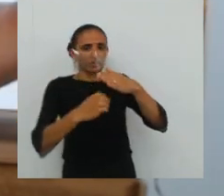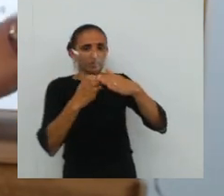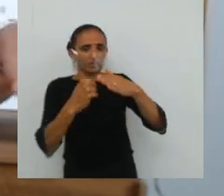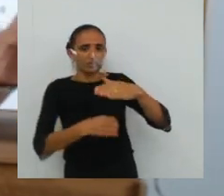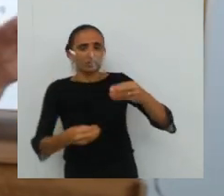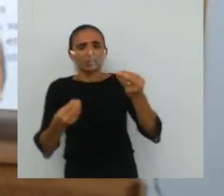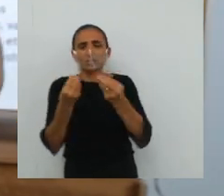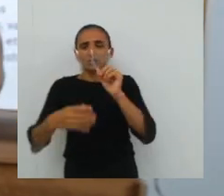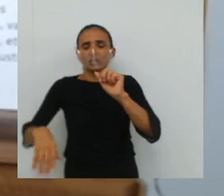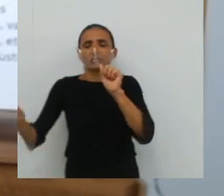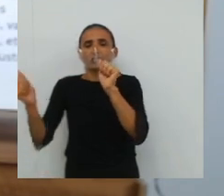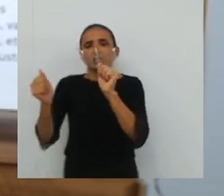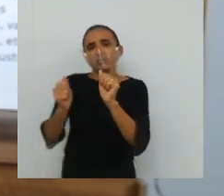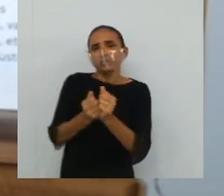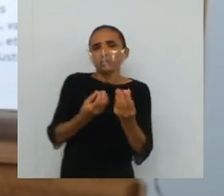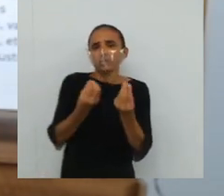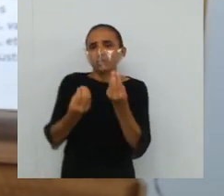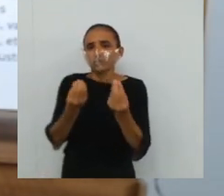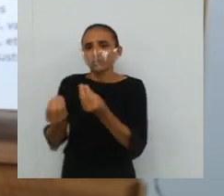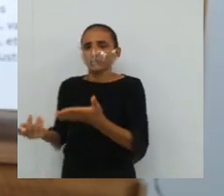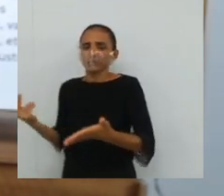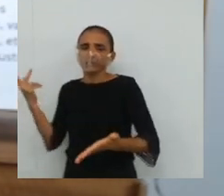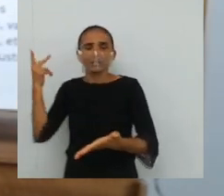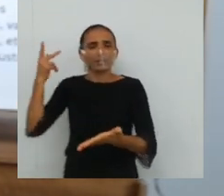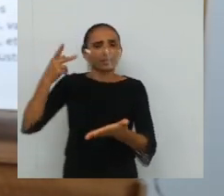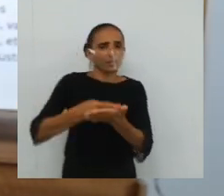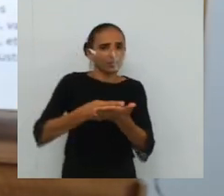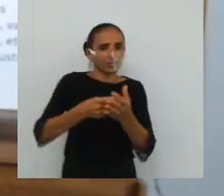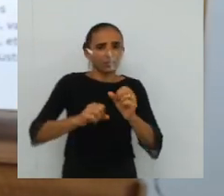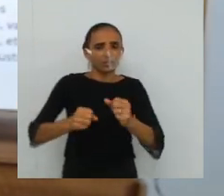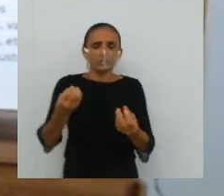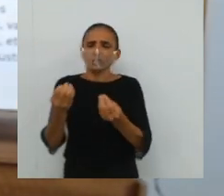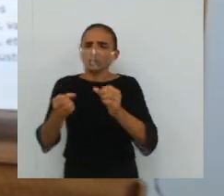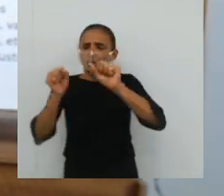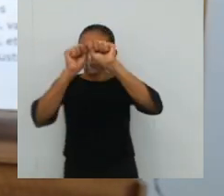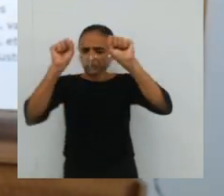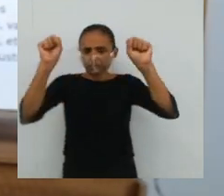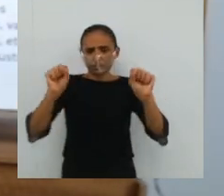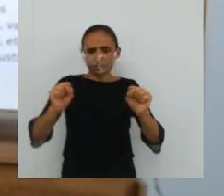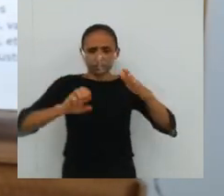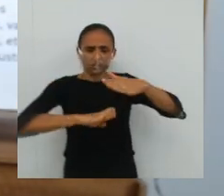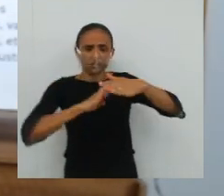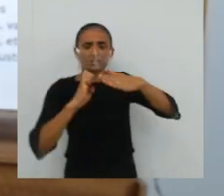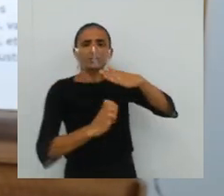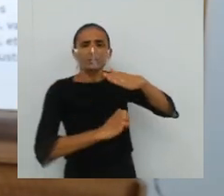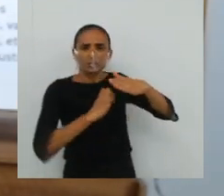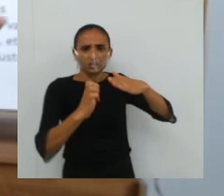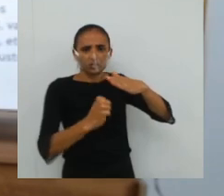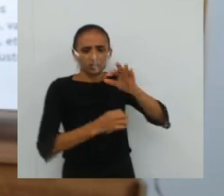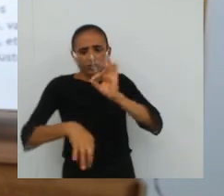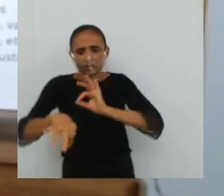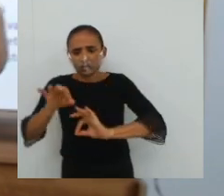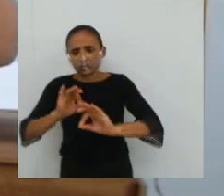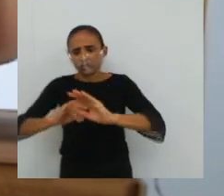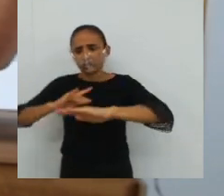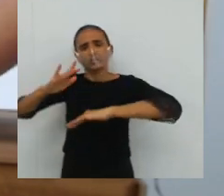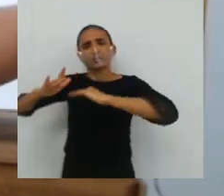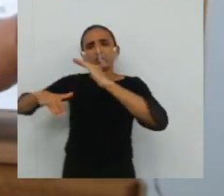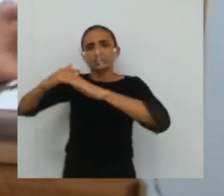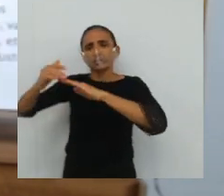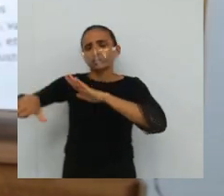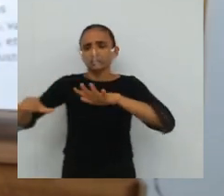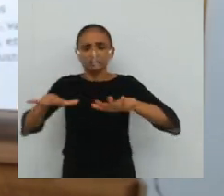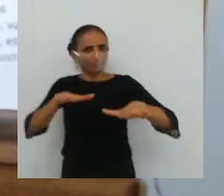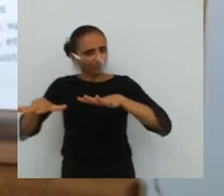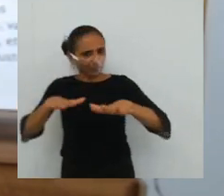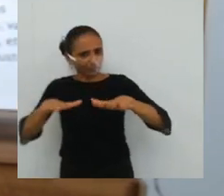da indústria com a agricultura, tá? O sistema empresarial. E ele vai manter uma cadeia produtiva de